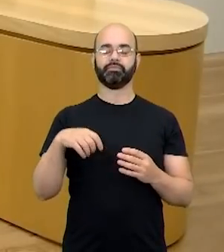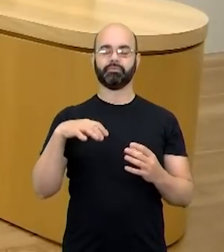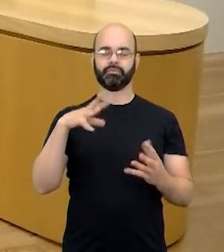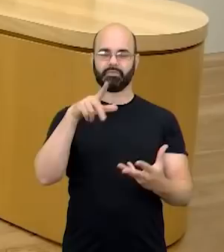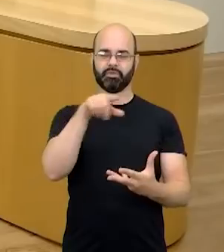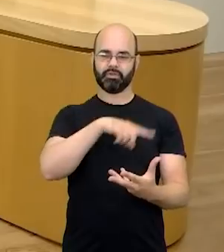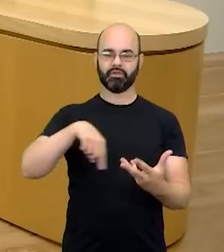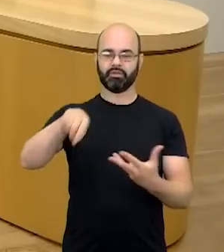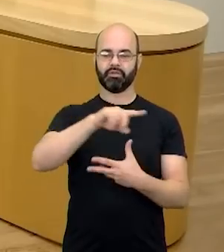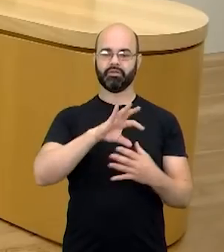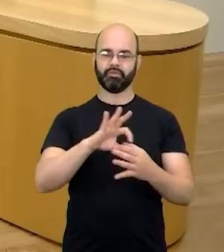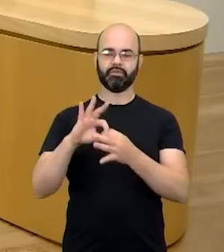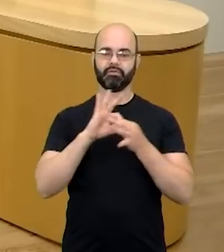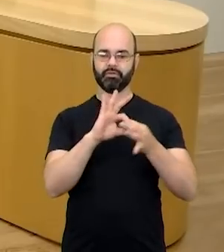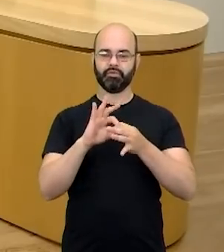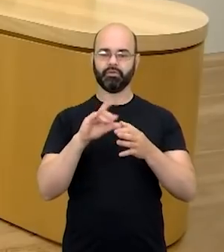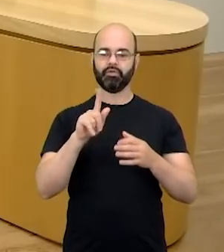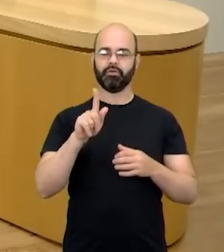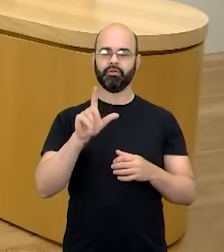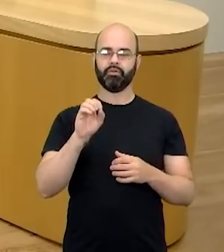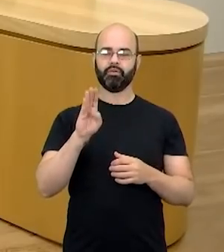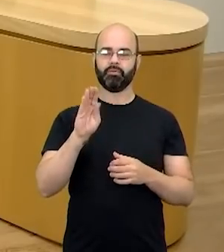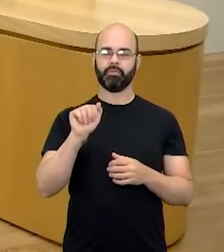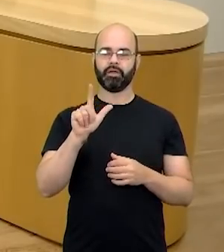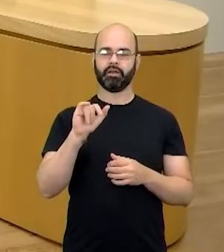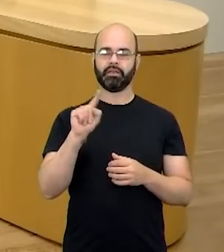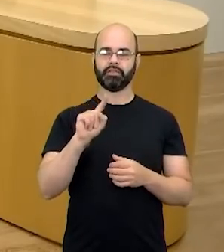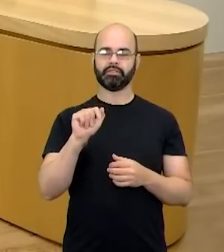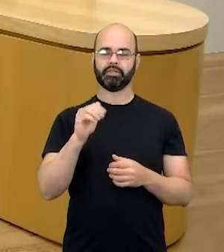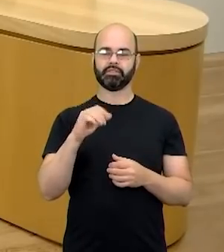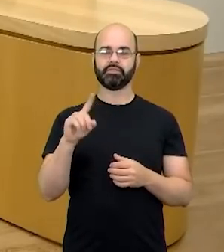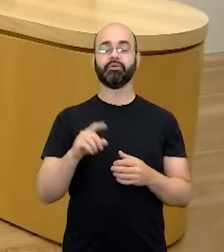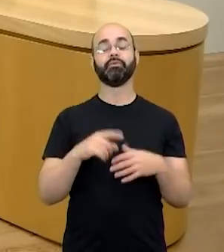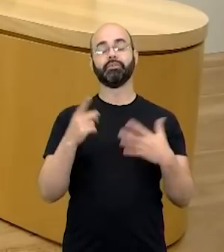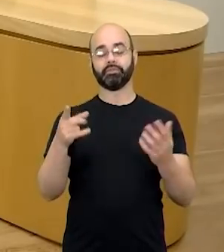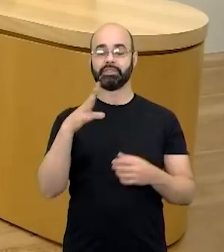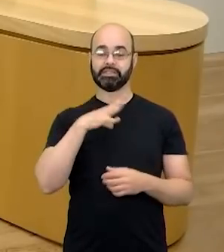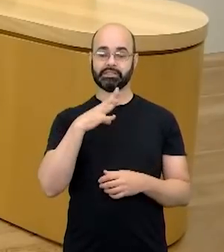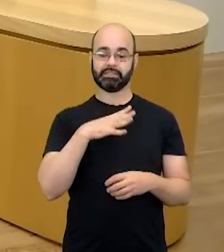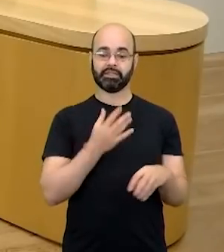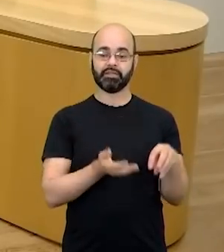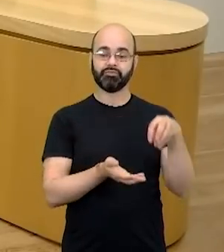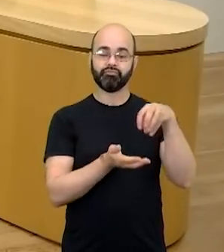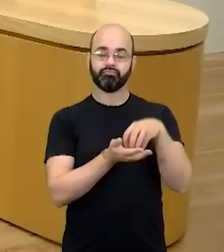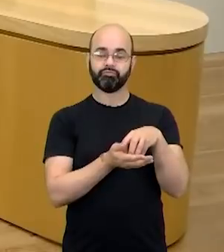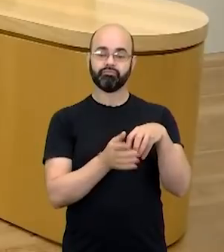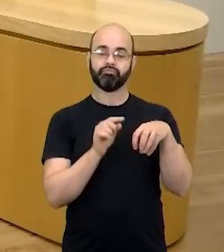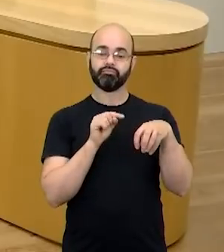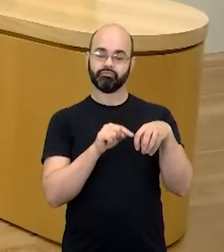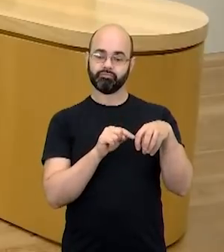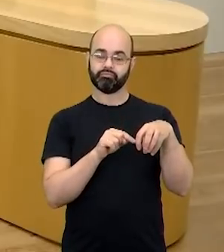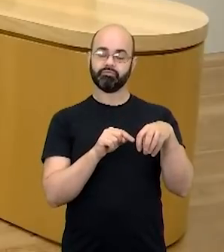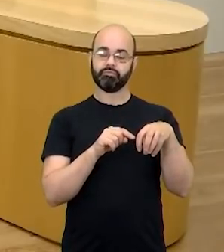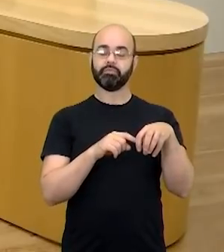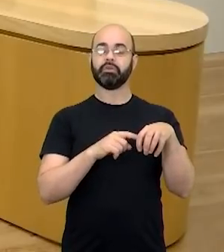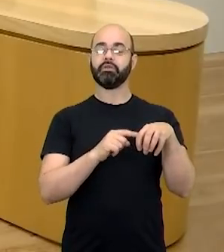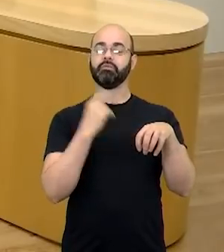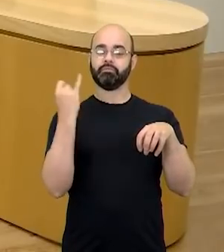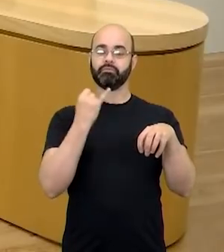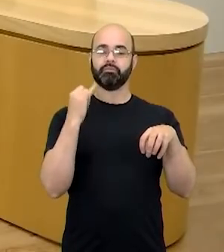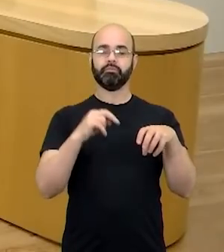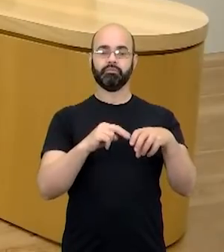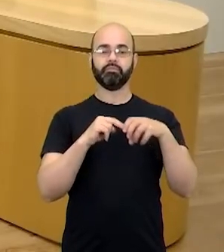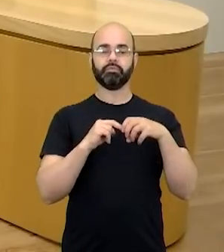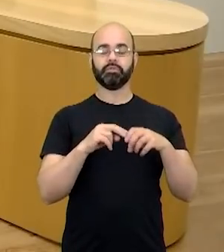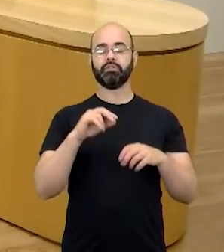está citando, é um exemplo de como a cidade tem importância no seu núcleo. Por isso que o IBGE denomina de